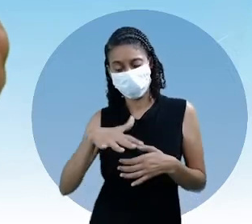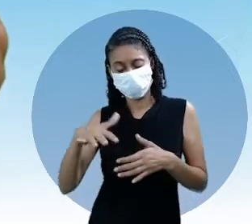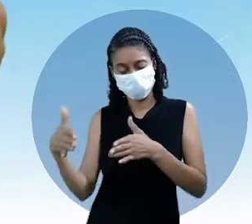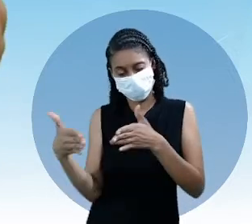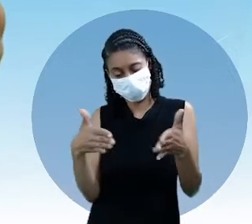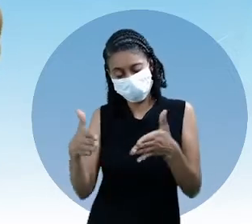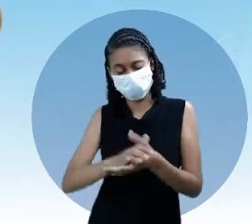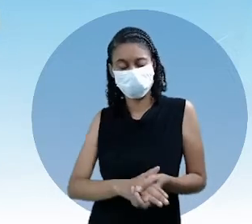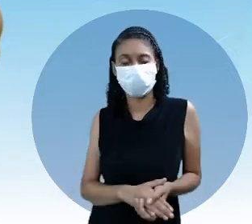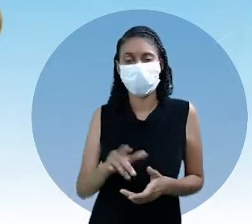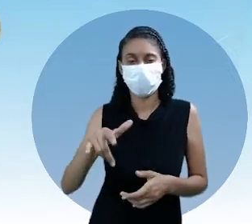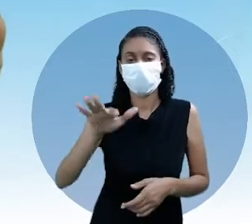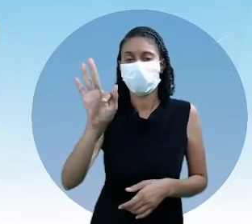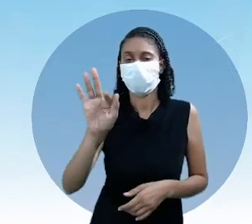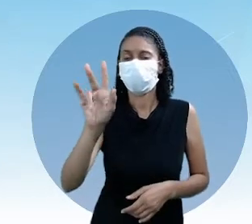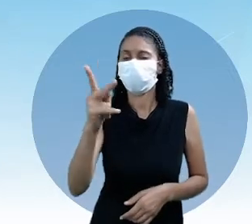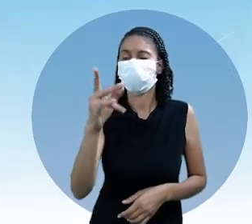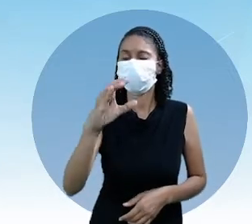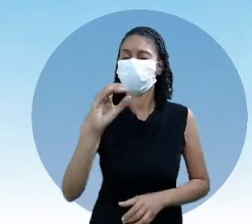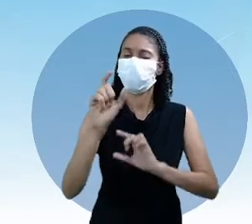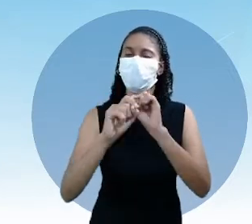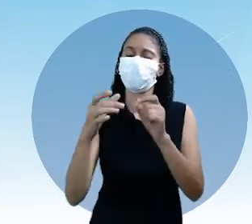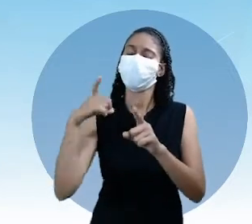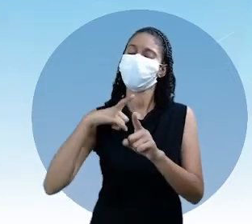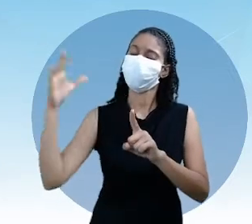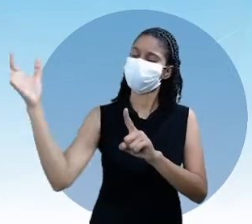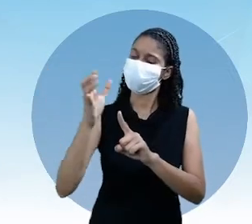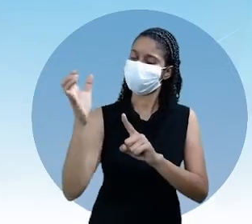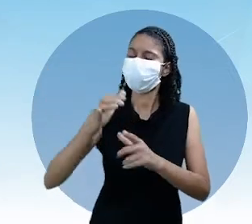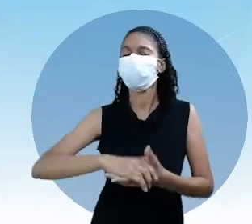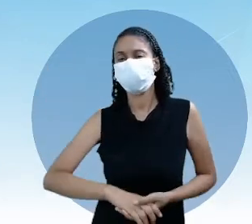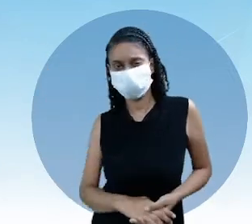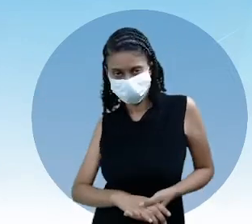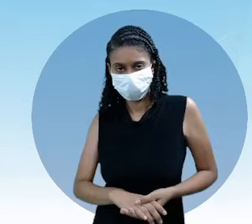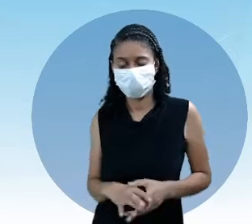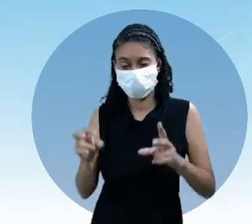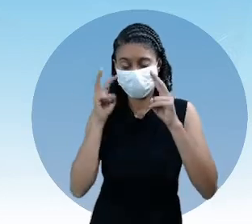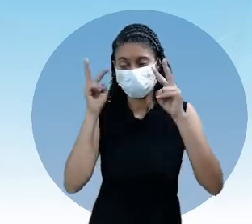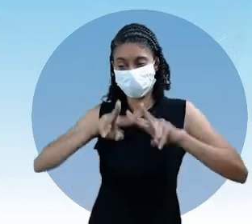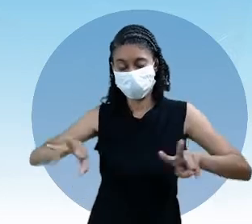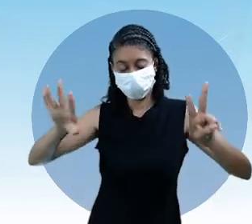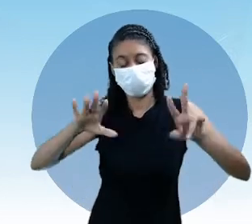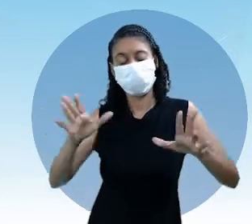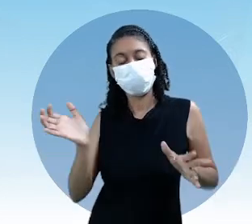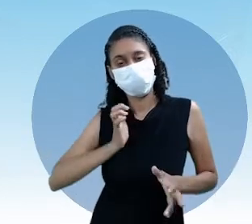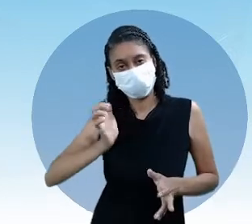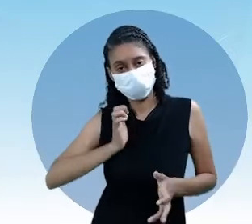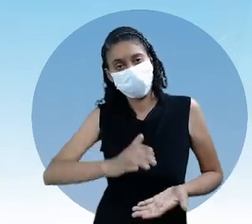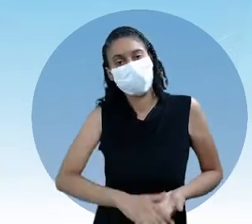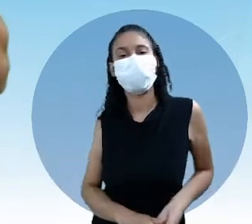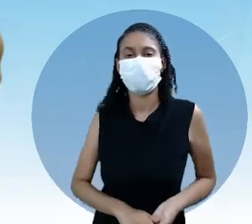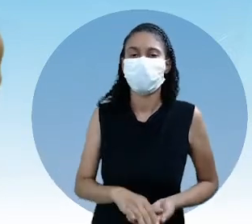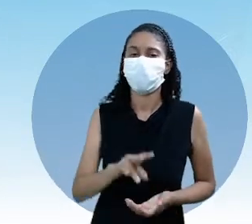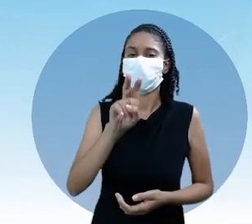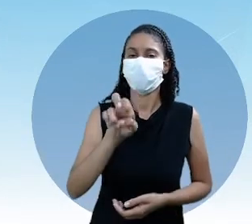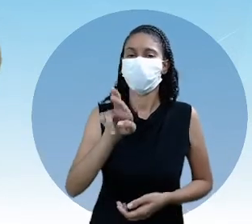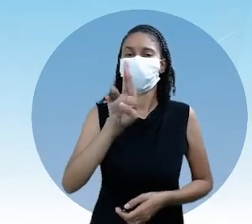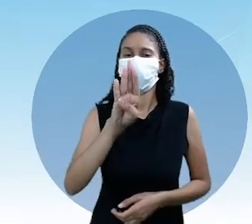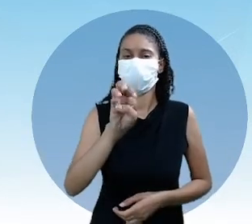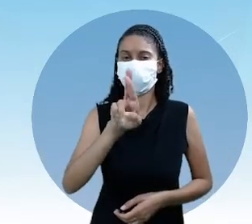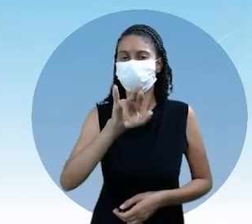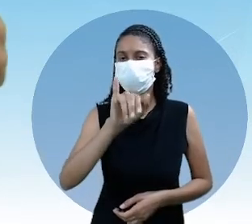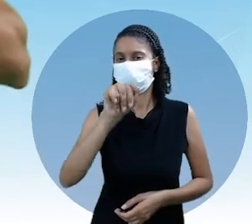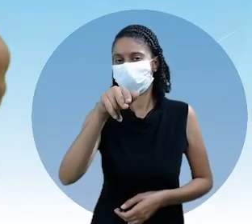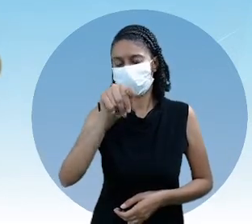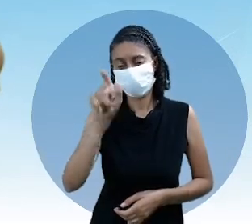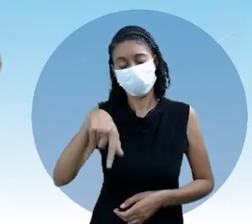Então, Fernando Henrique Cardoso, que vai ter uma influência mais de uma visão burguesa, né, weberiana, né, inclusive é o